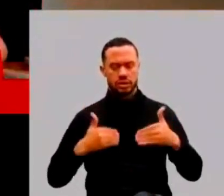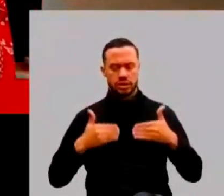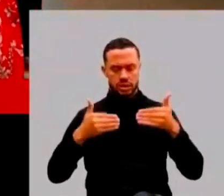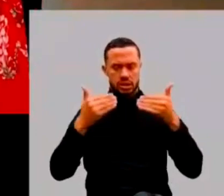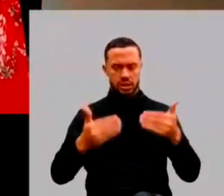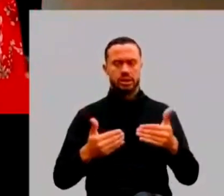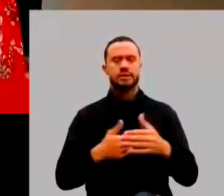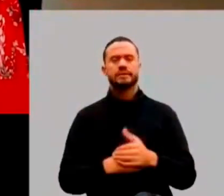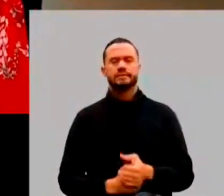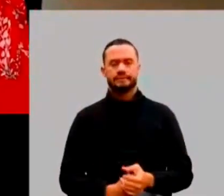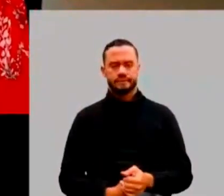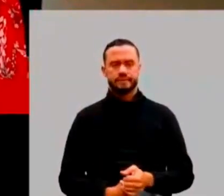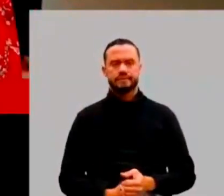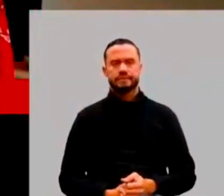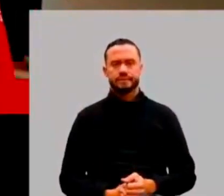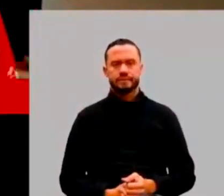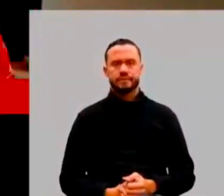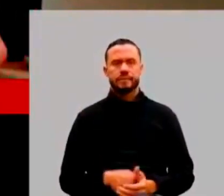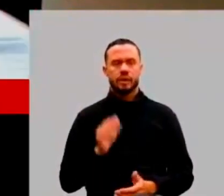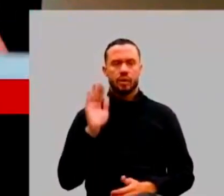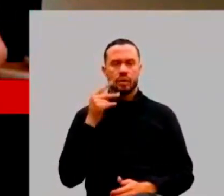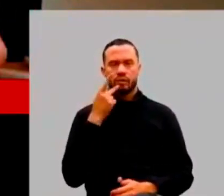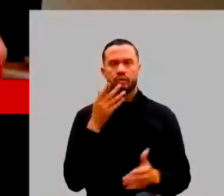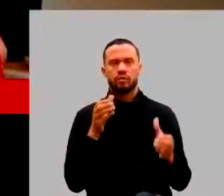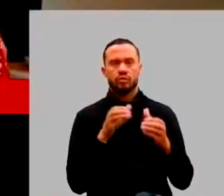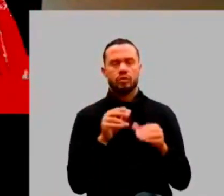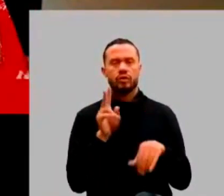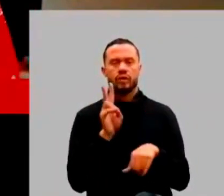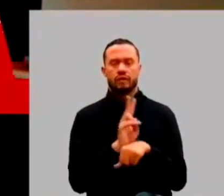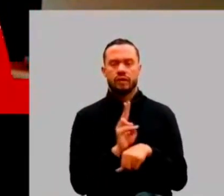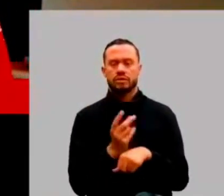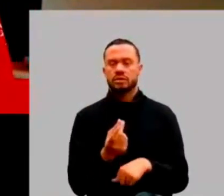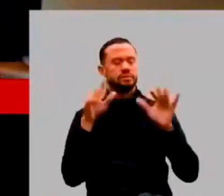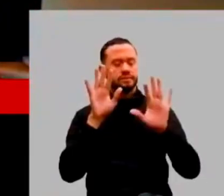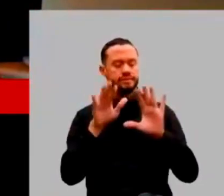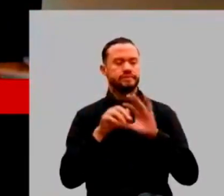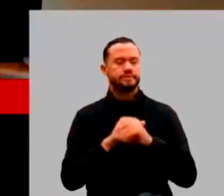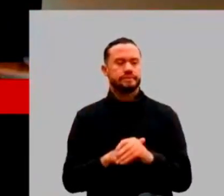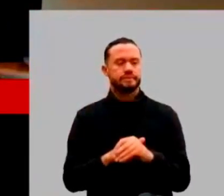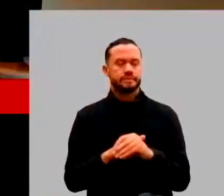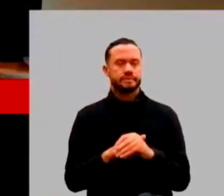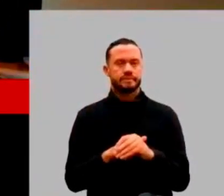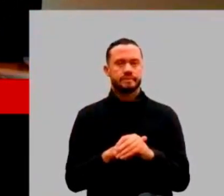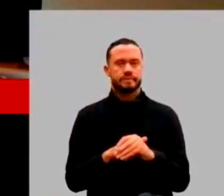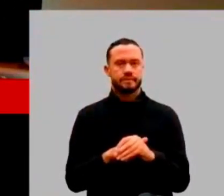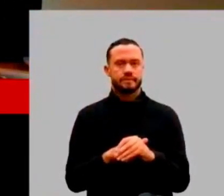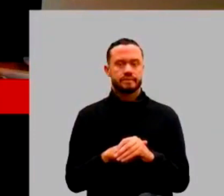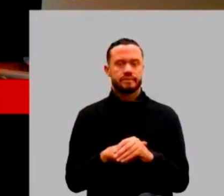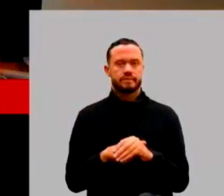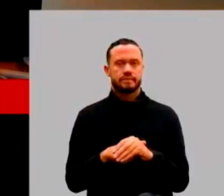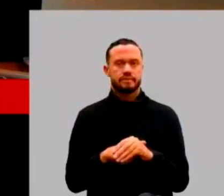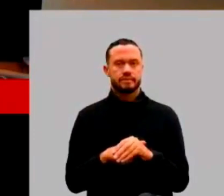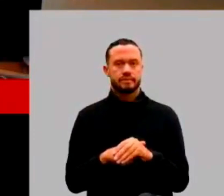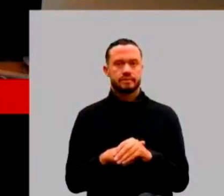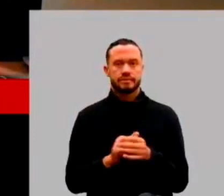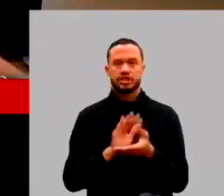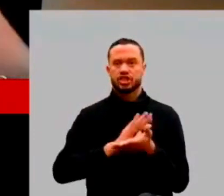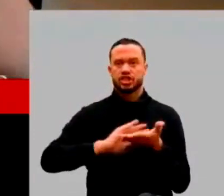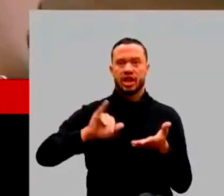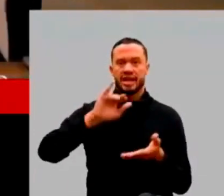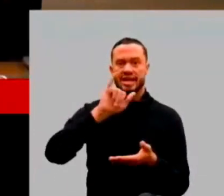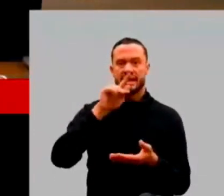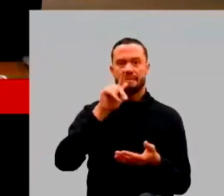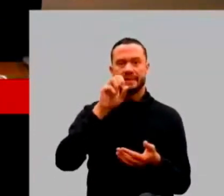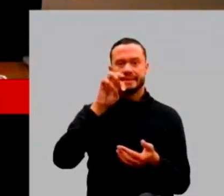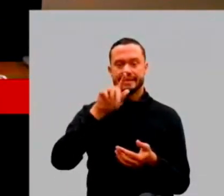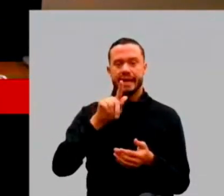governo quando a comissão de fiscalização financeira e orçamentária retirar o ipseng da